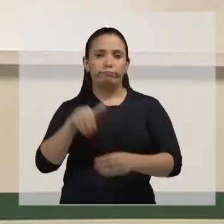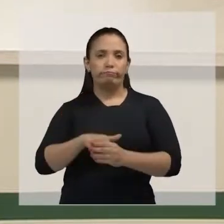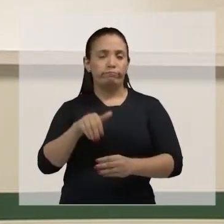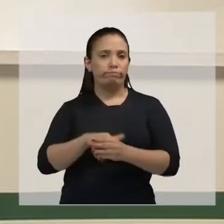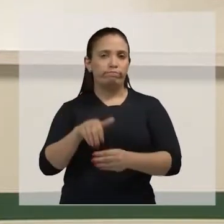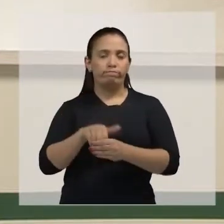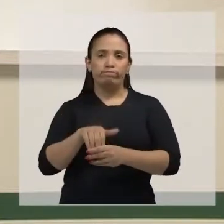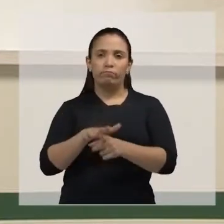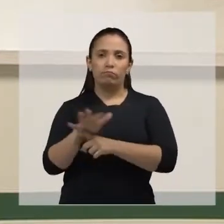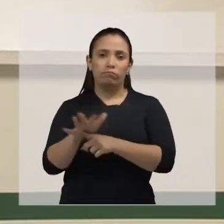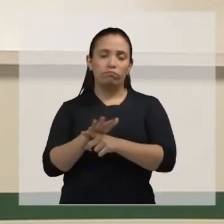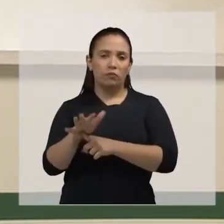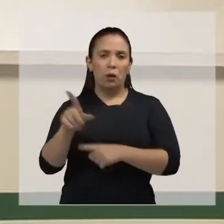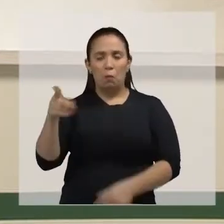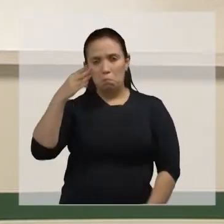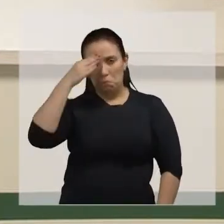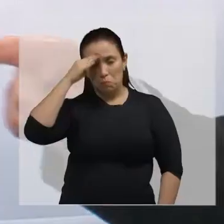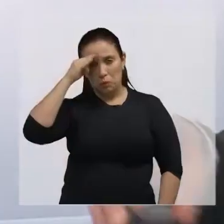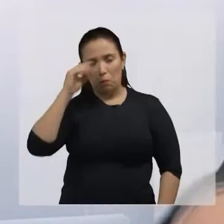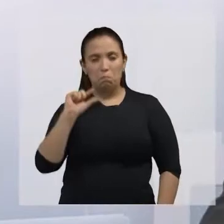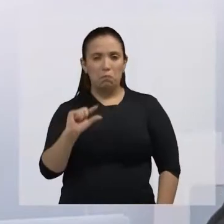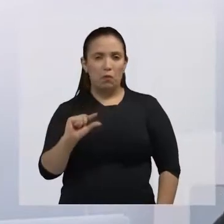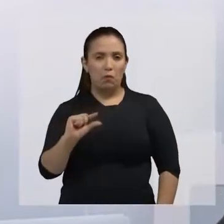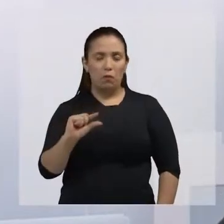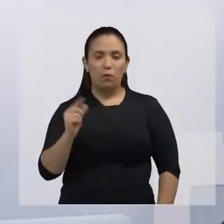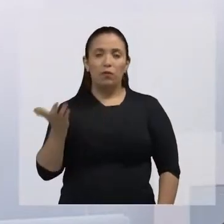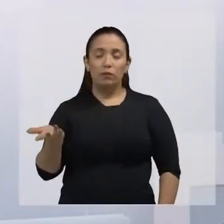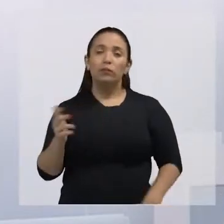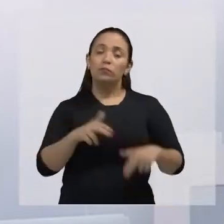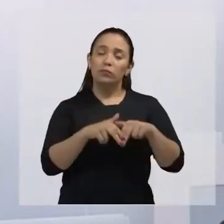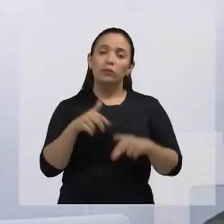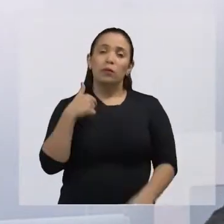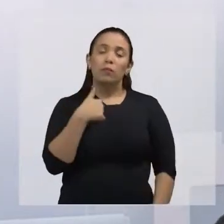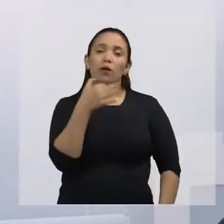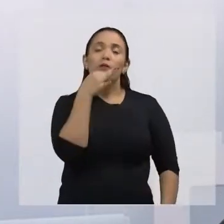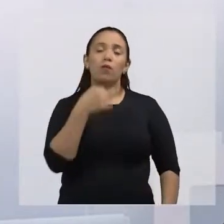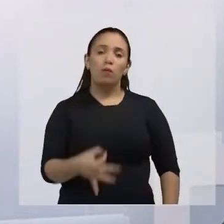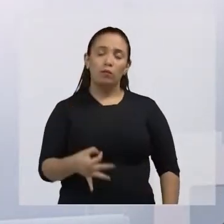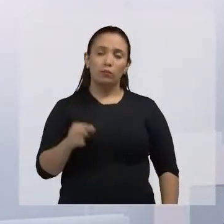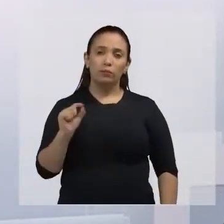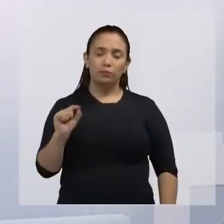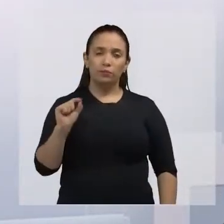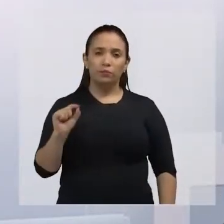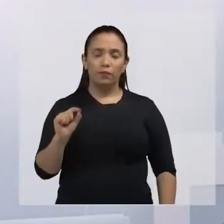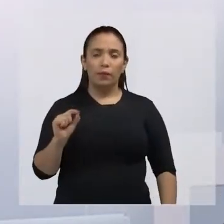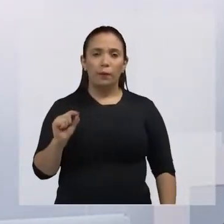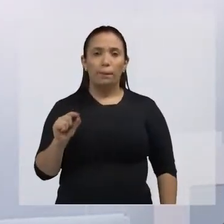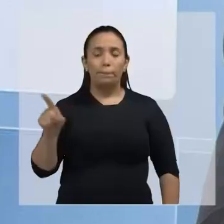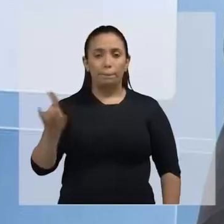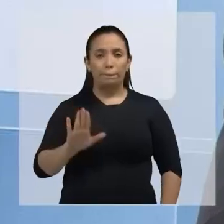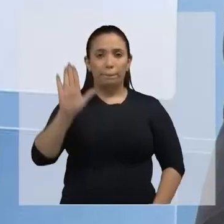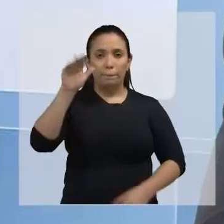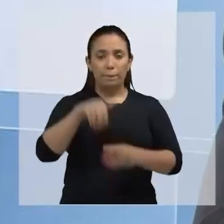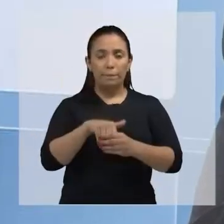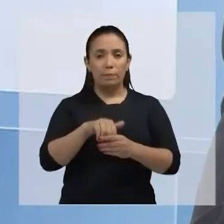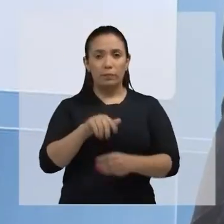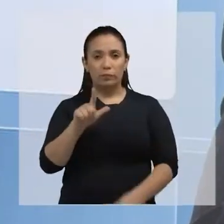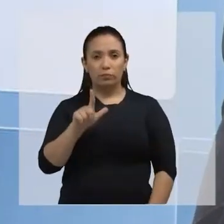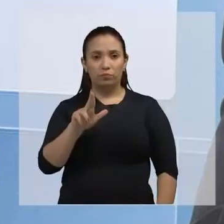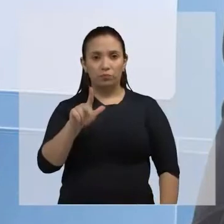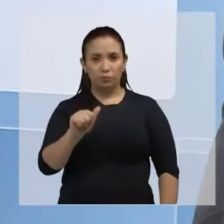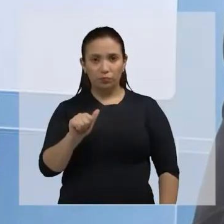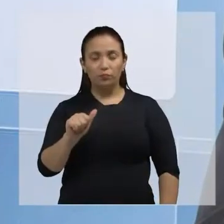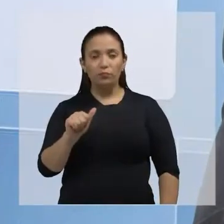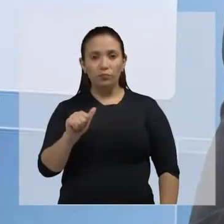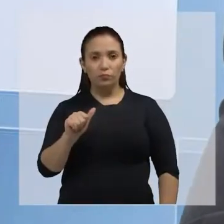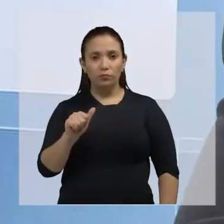O Bolsonaro cresce muito pouco. Então, o que acontece, na minha avaliação... No caso, a candidatura do Lula, ela partiu os eleitores